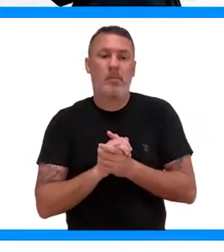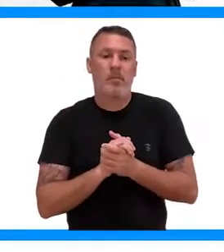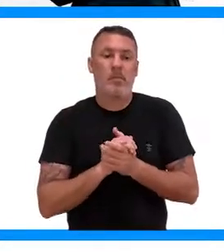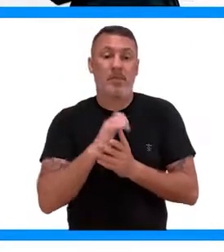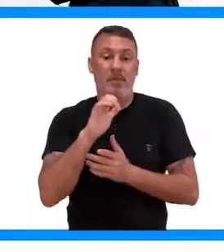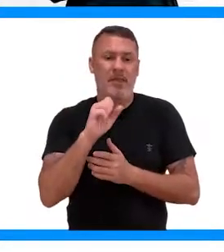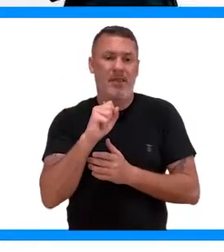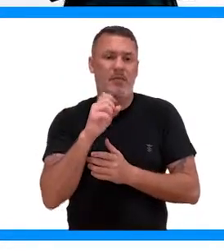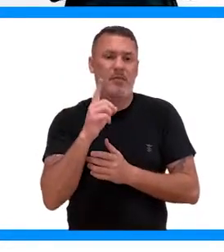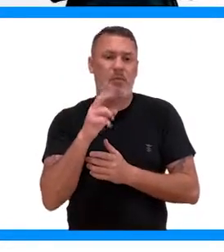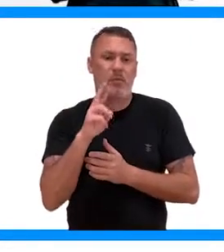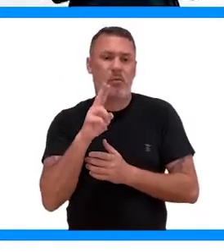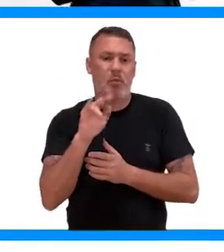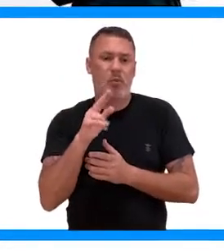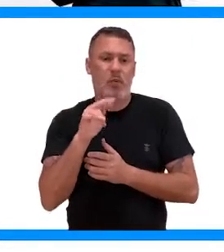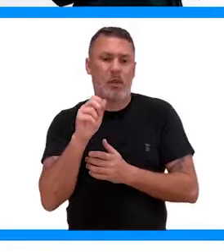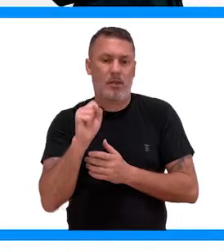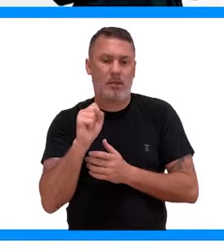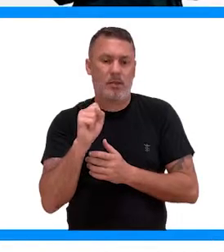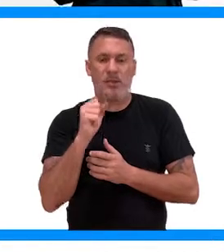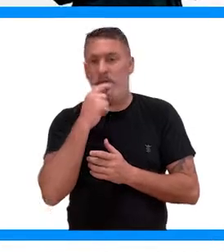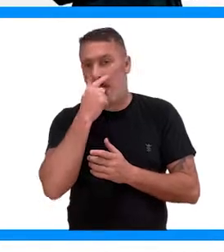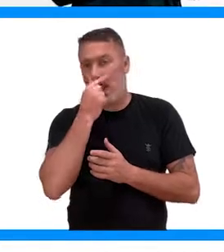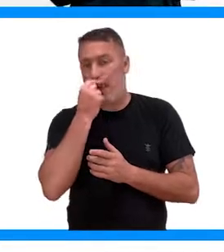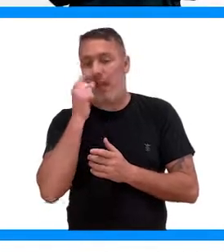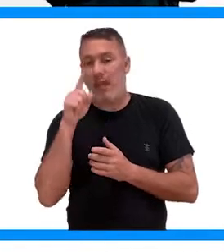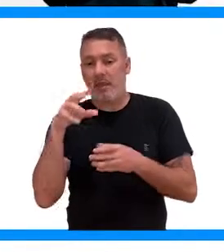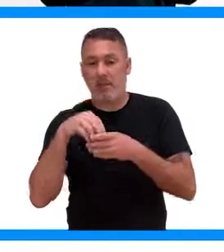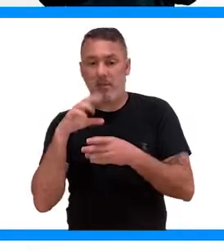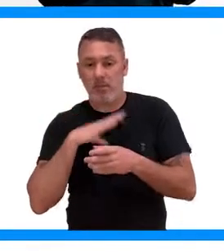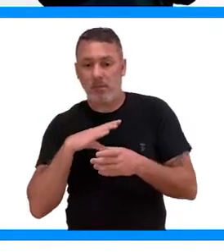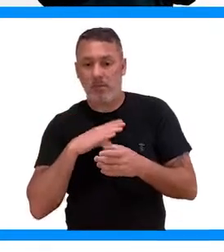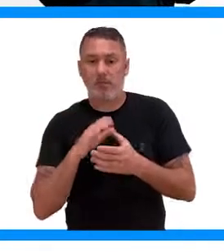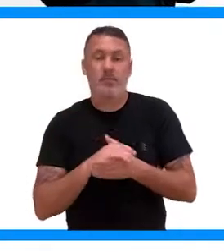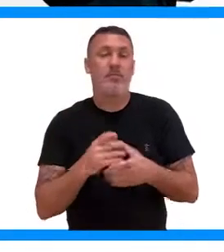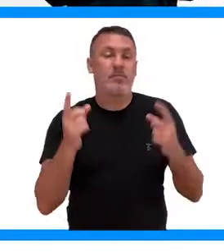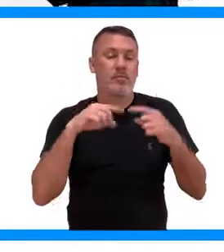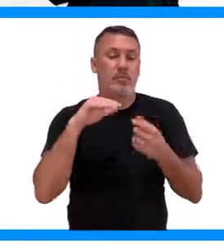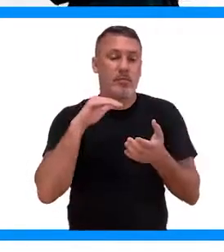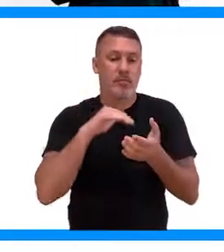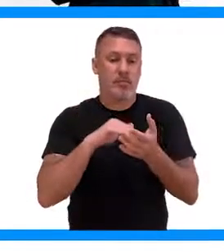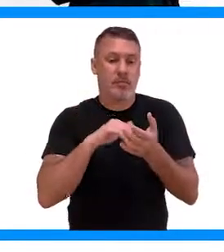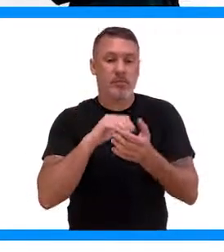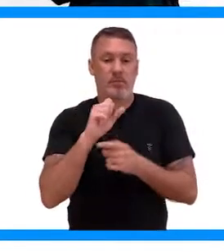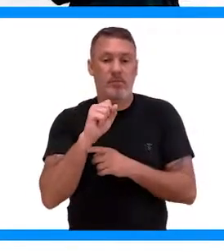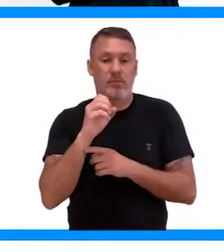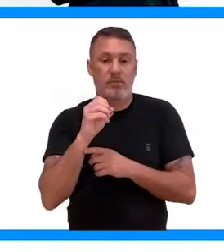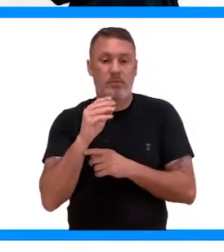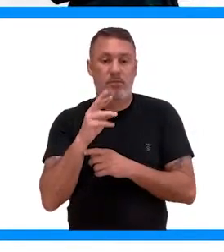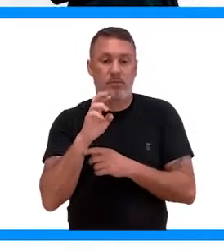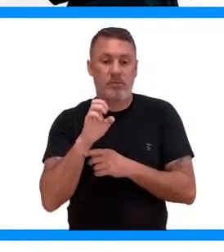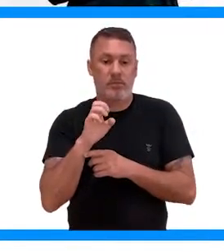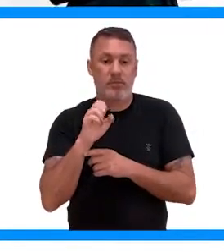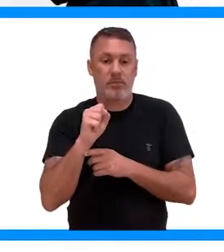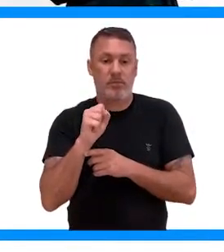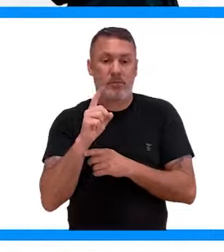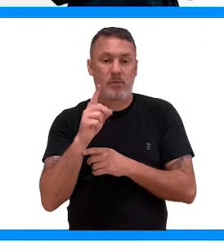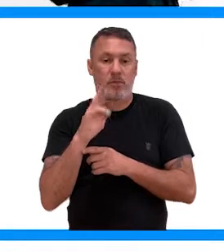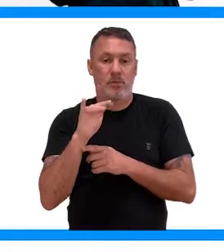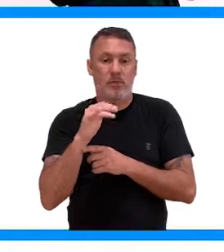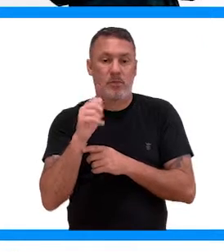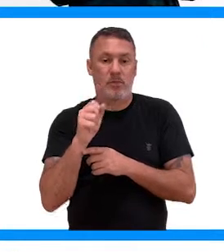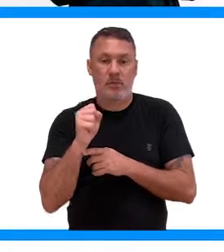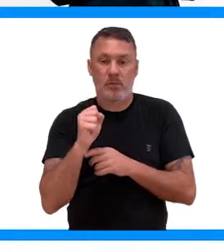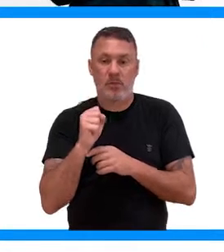paroxítonas do português, esdrúxulas, que são as proparoxítonas do português, e sobresdrúxulas, que não